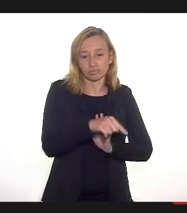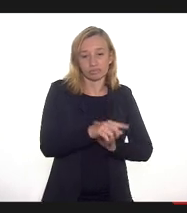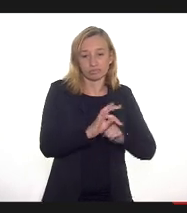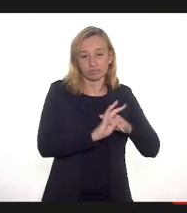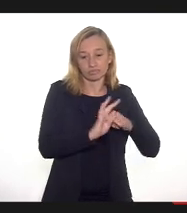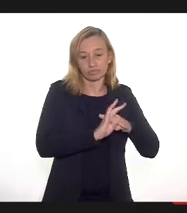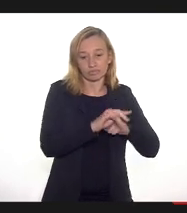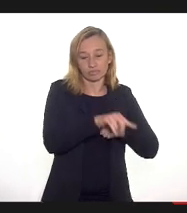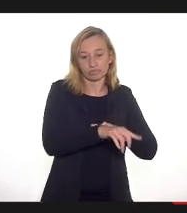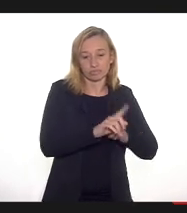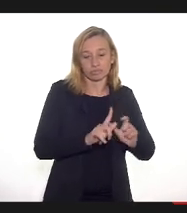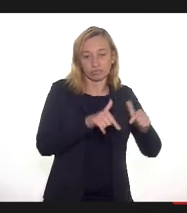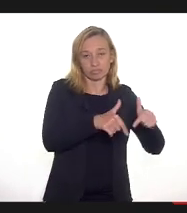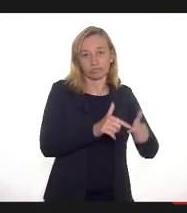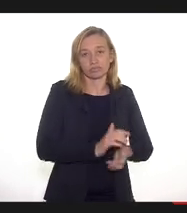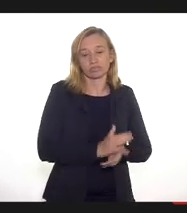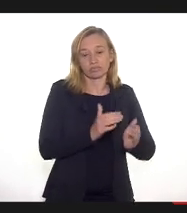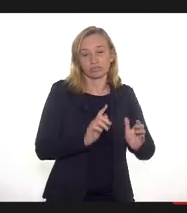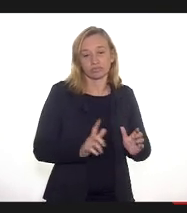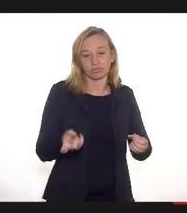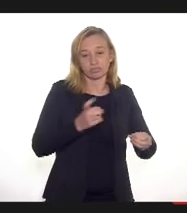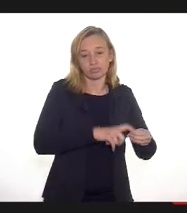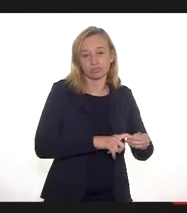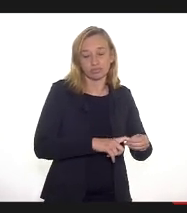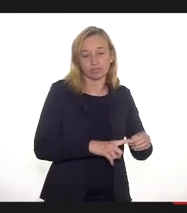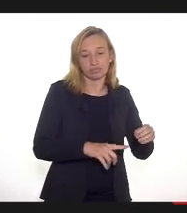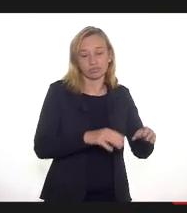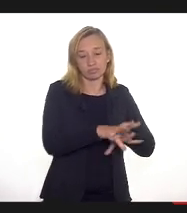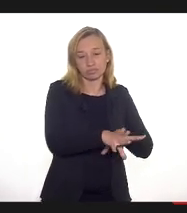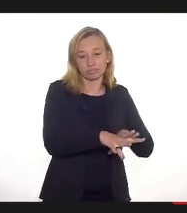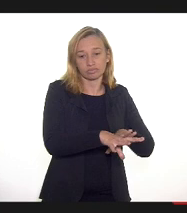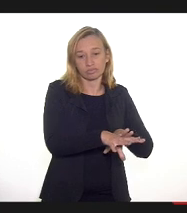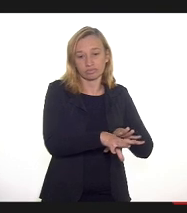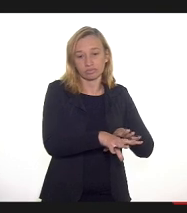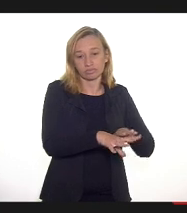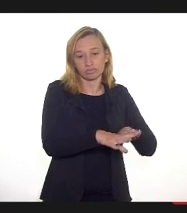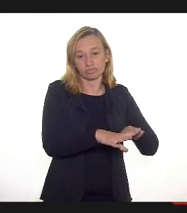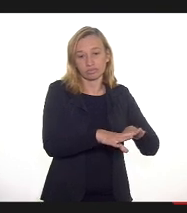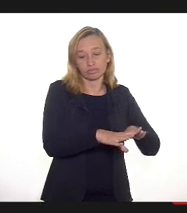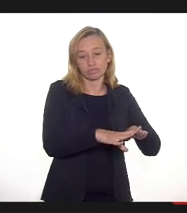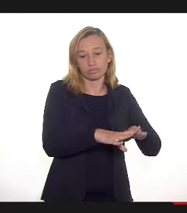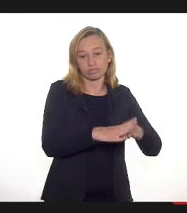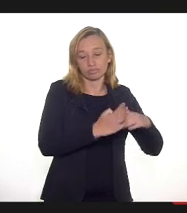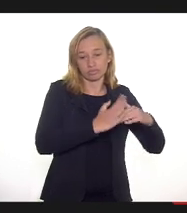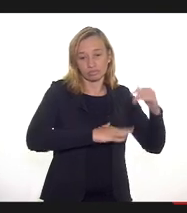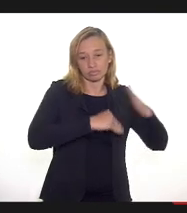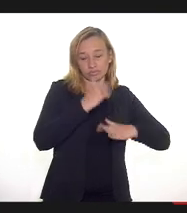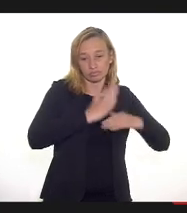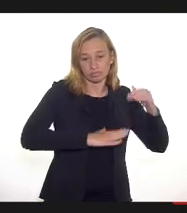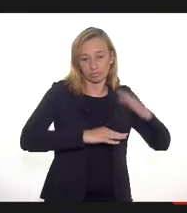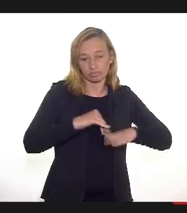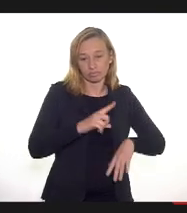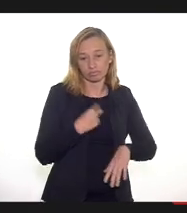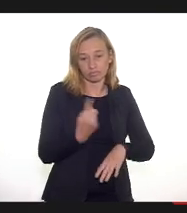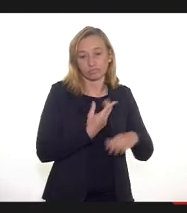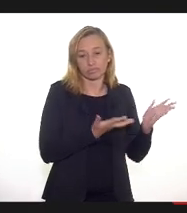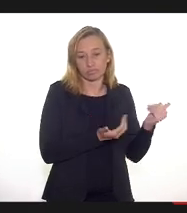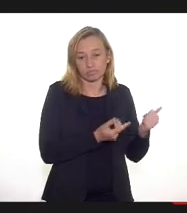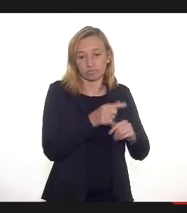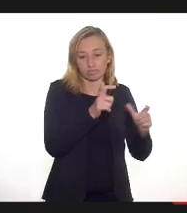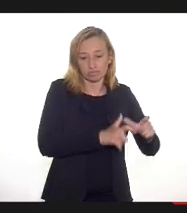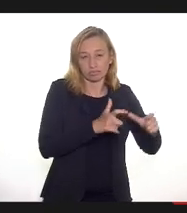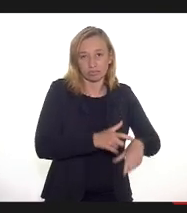FAETEC voltar a funcionar e profissionalizar aí os nossos jovens, porque aqui o espaço é muito